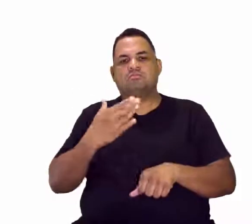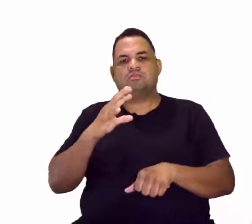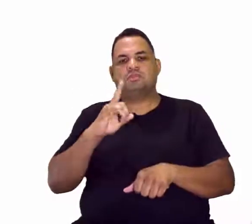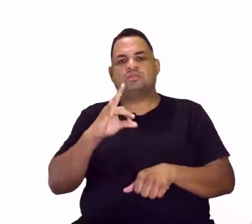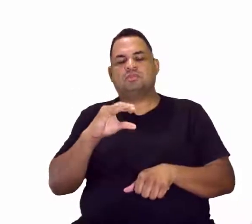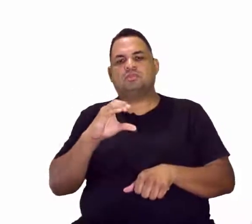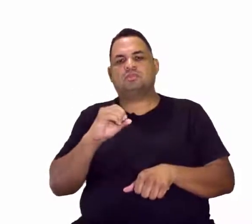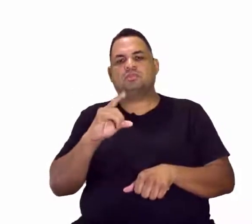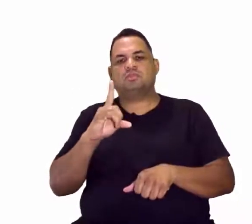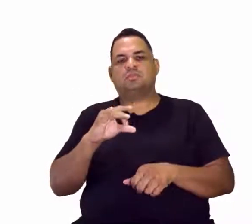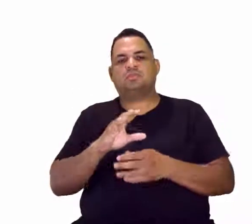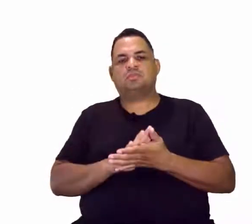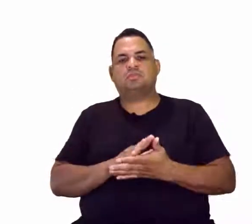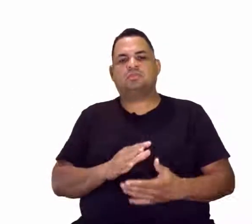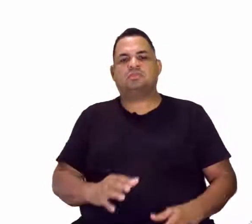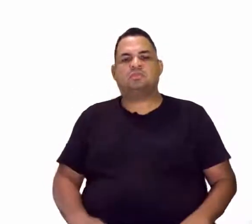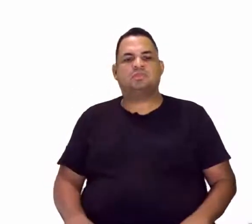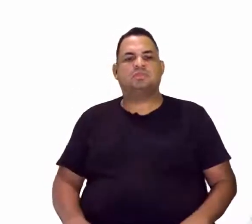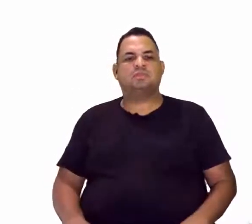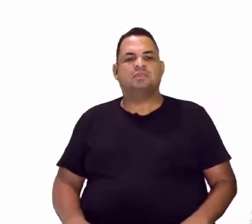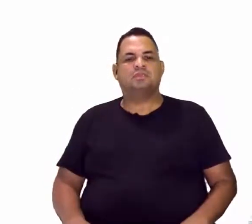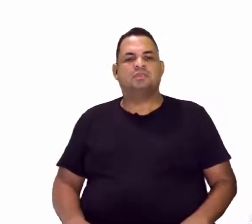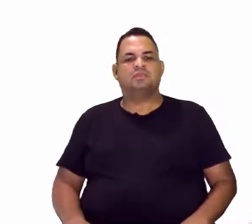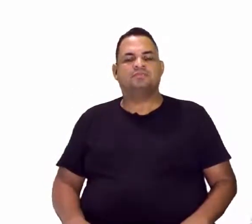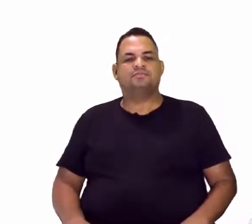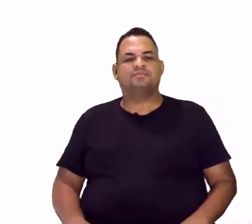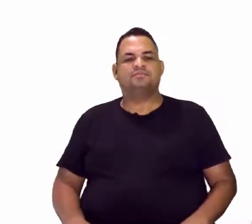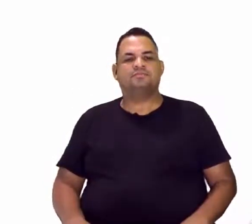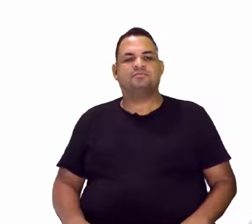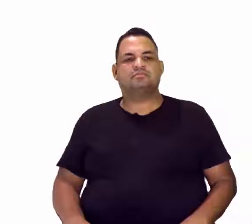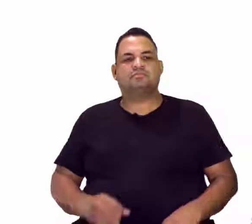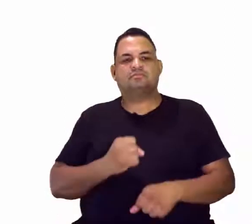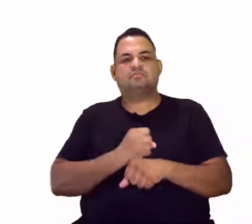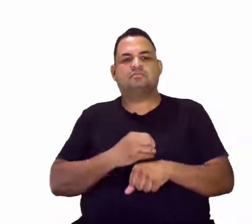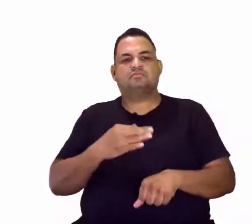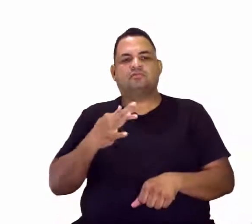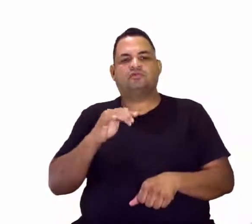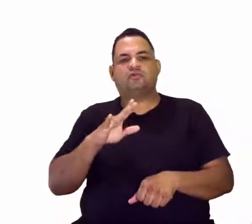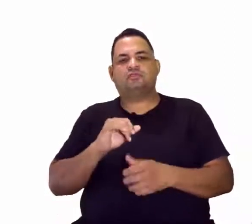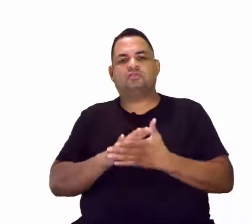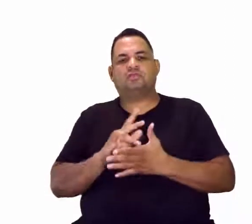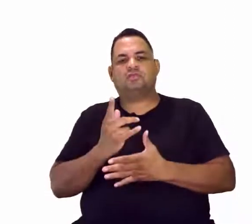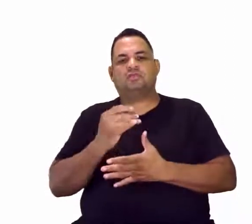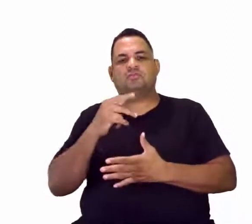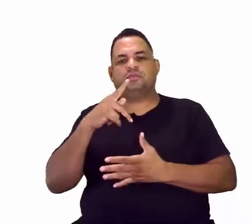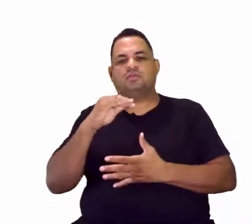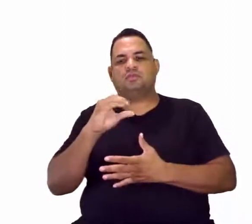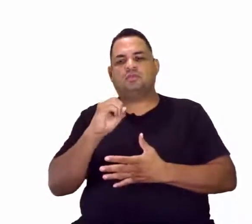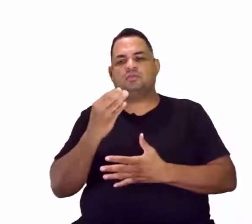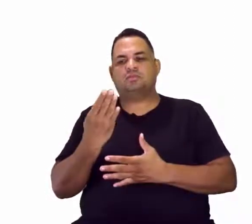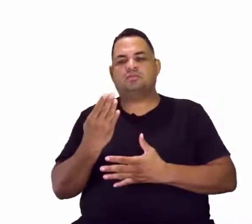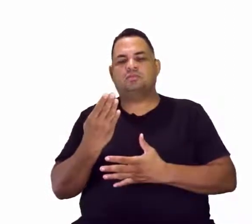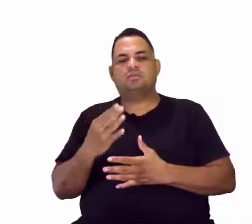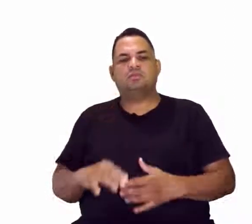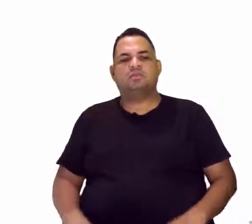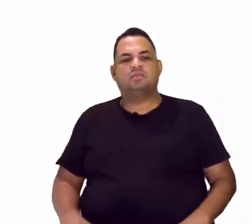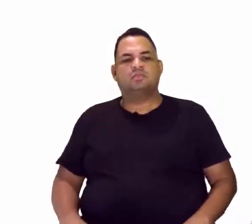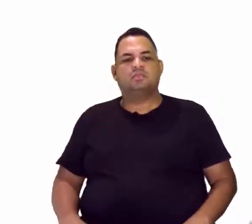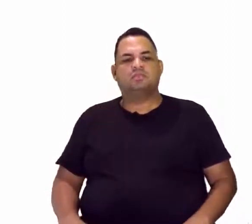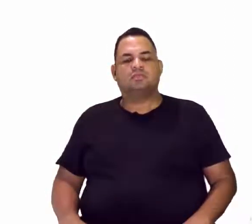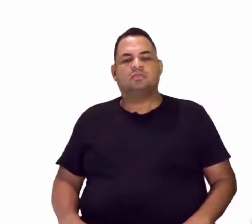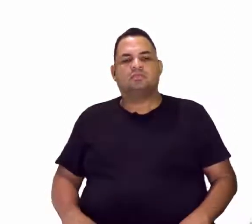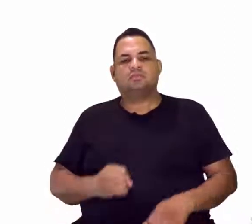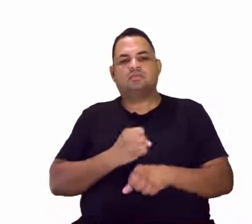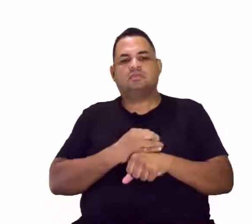ácido clorídrico, HCl. Ácido fosfórico é o H3PO4.